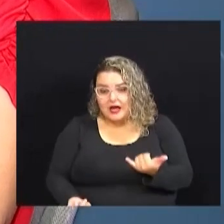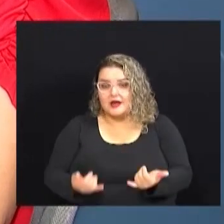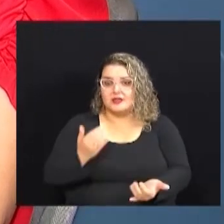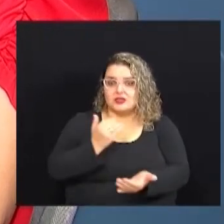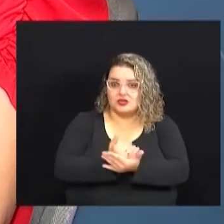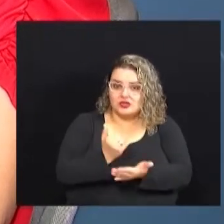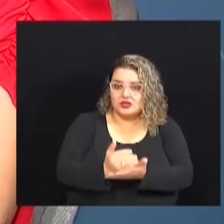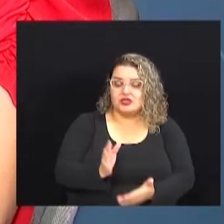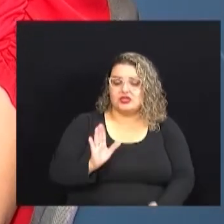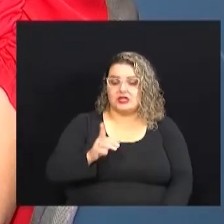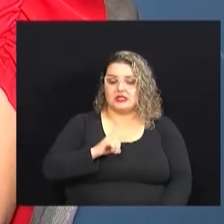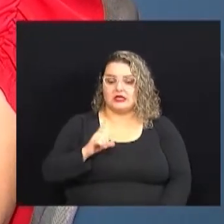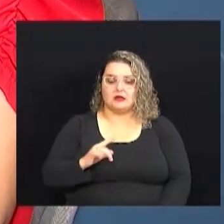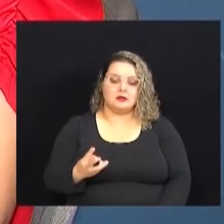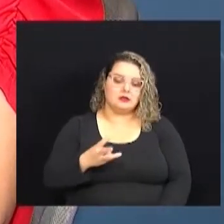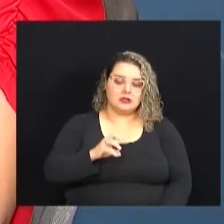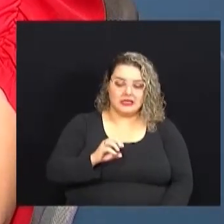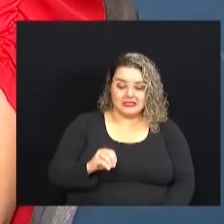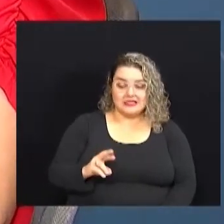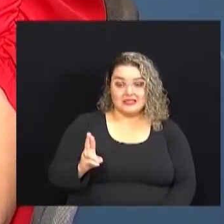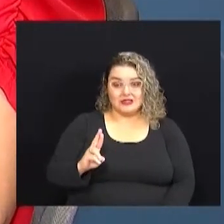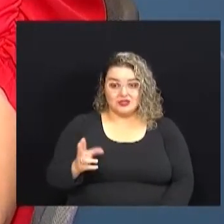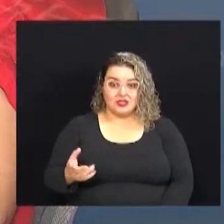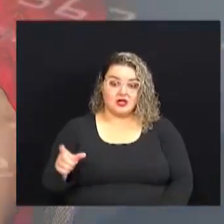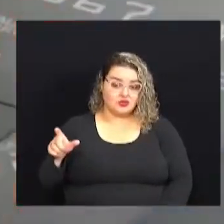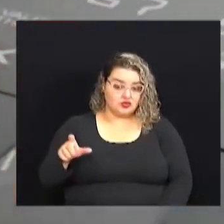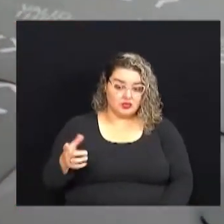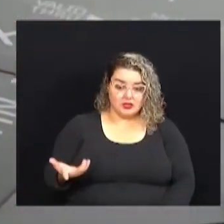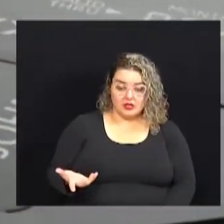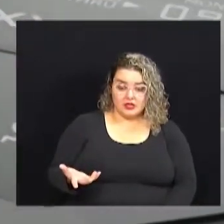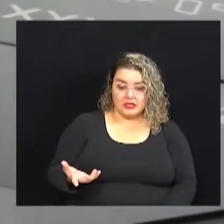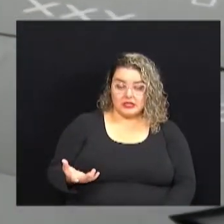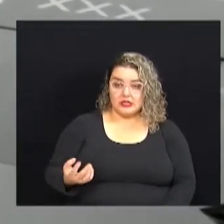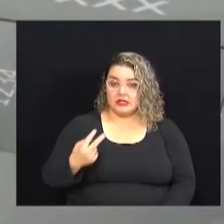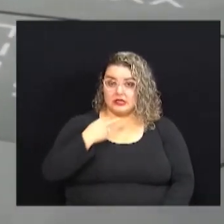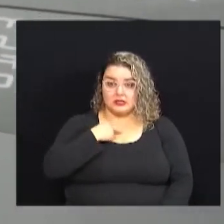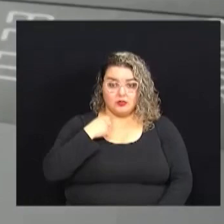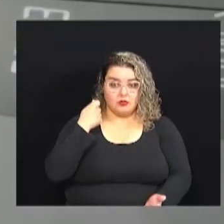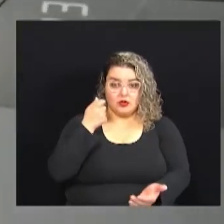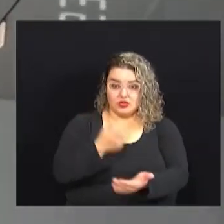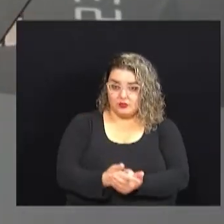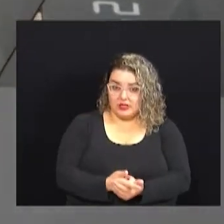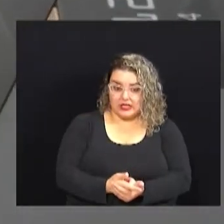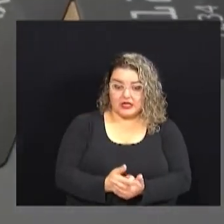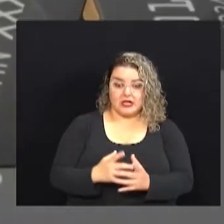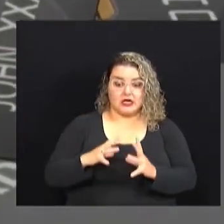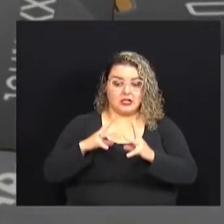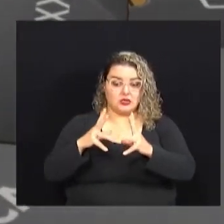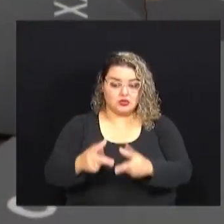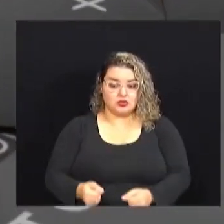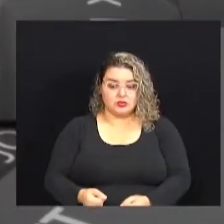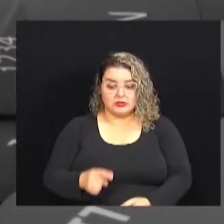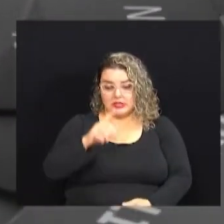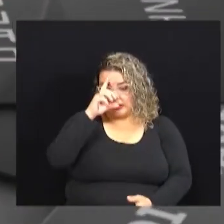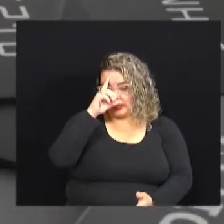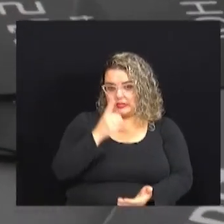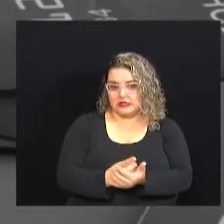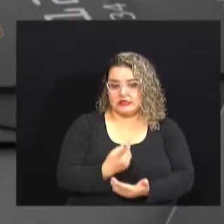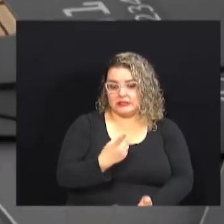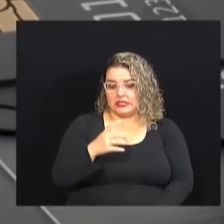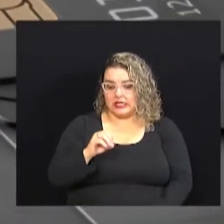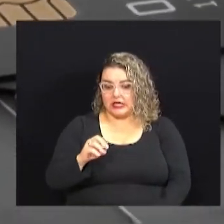tem aquela parcela, vamos dizer ali que R$300 da parcela do seu cartão. Você não pode pagar aquele valor integral, decide